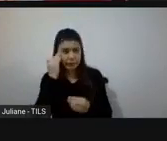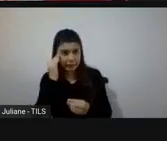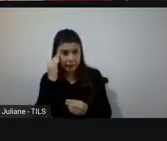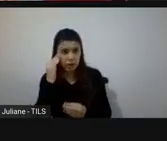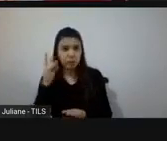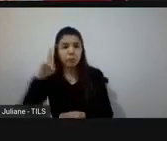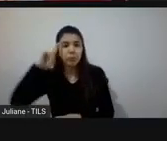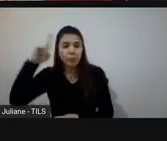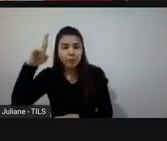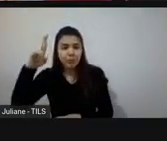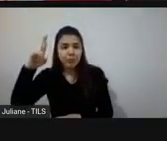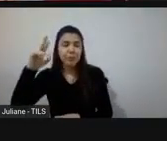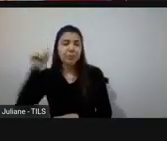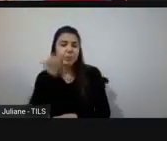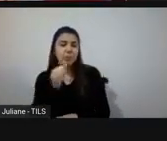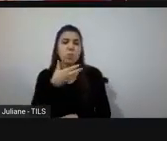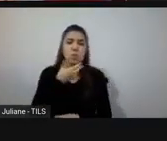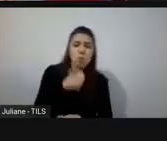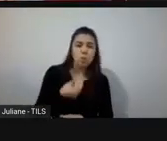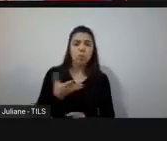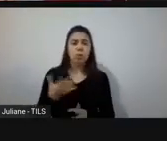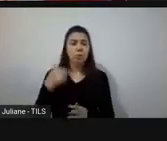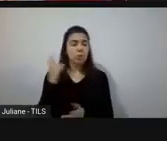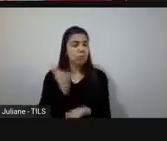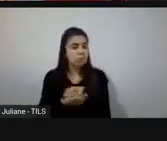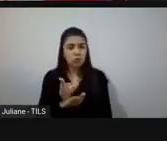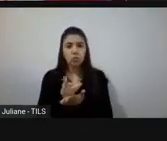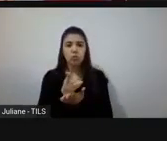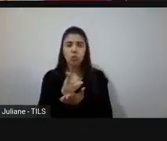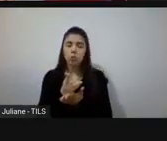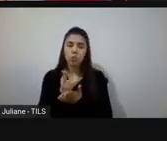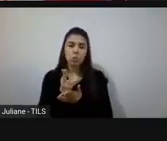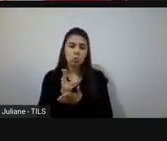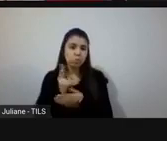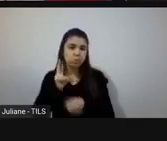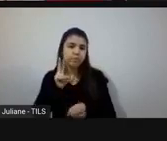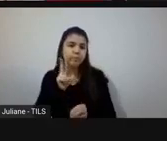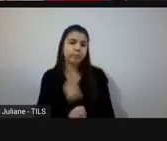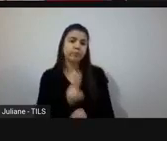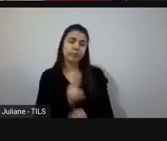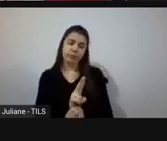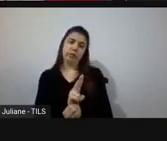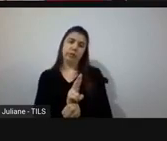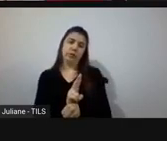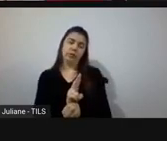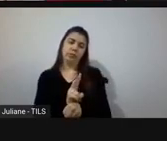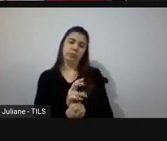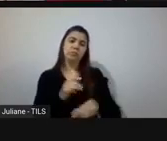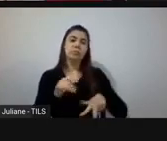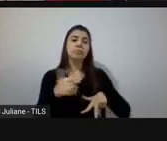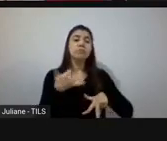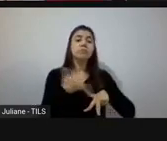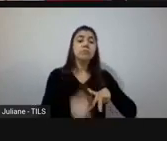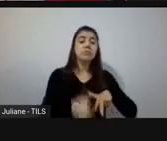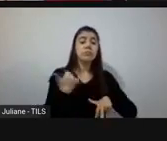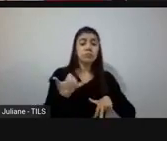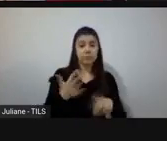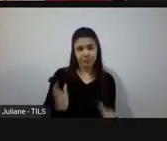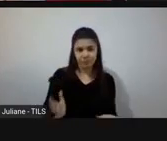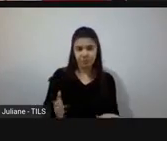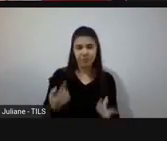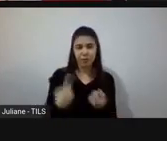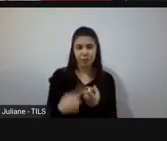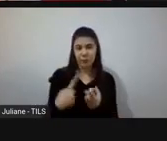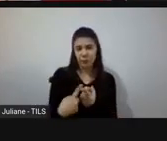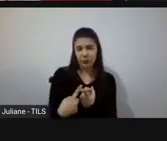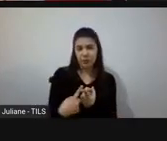Porque às vezes, se está uma linha um pouco mais tênue entre o que é crime e não é, sempre vai ser imoral, sempre vai